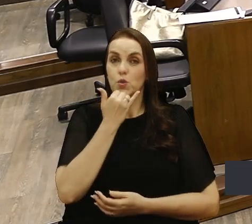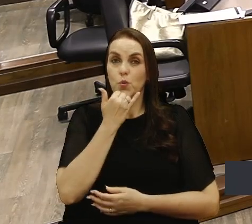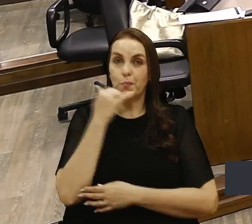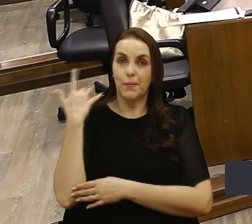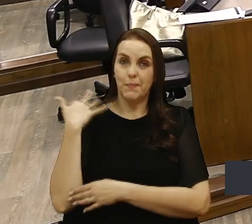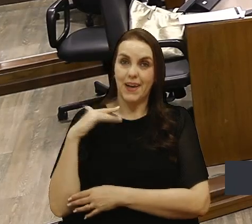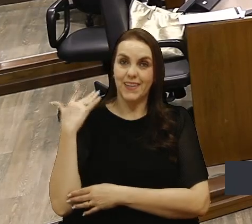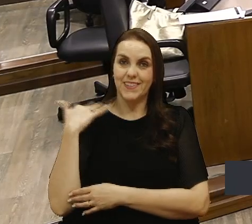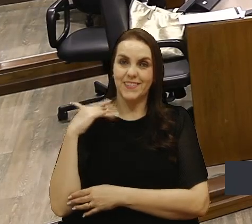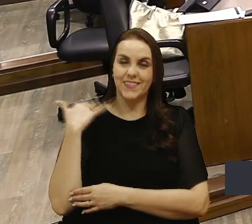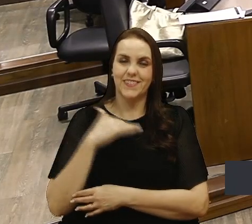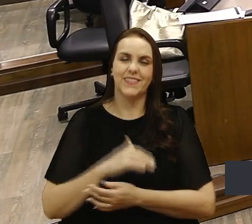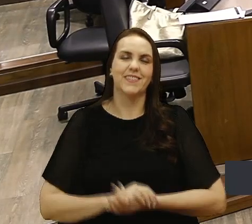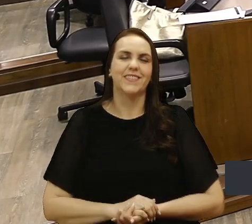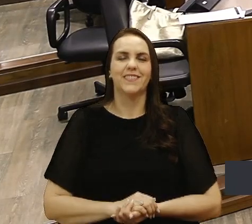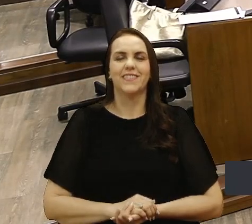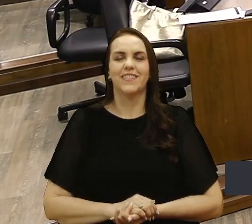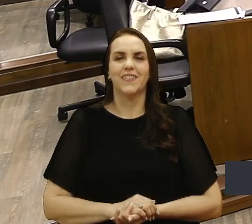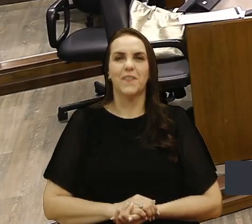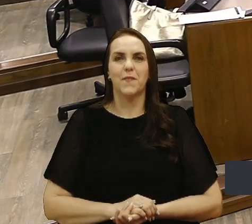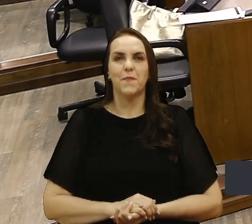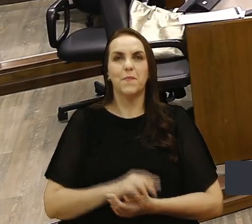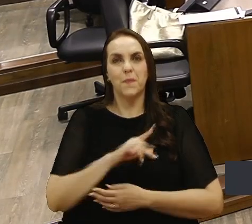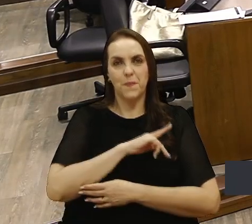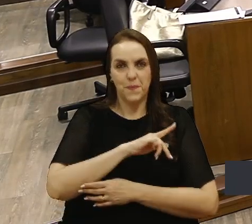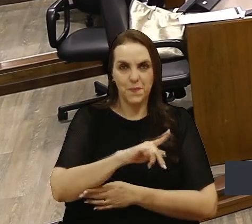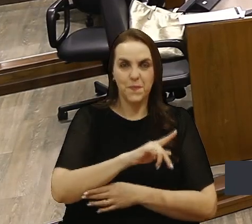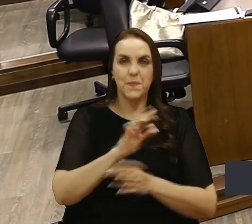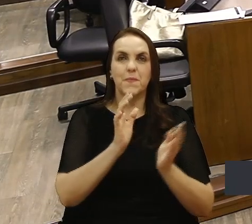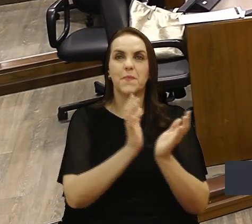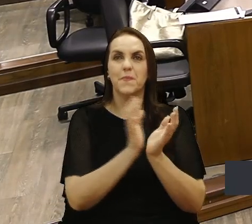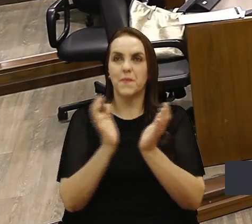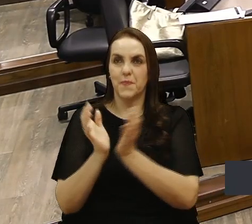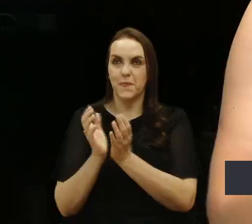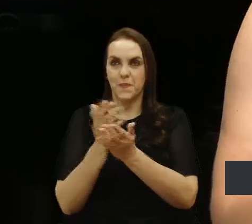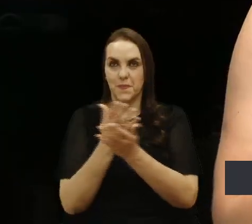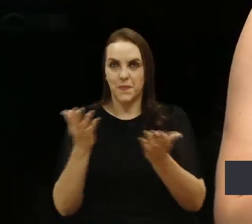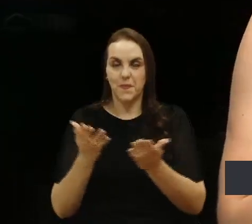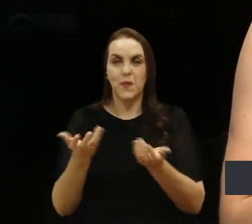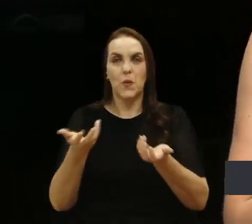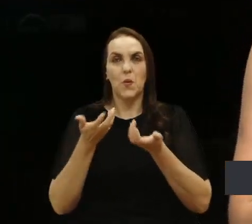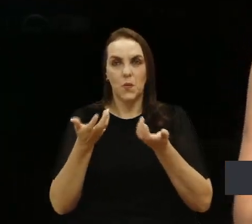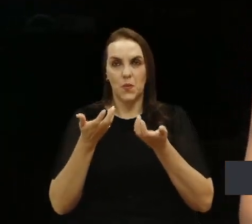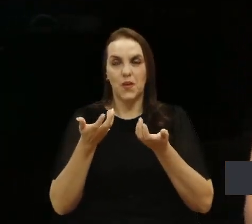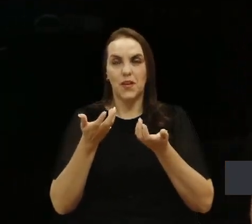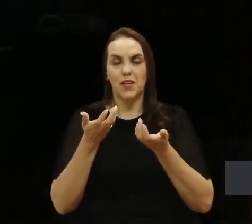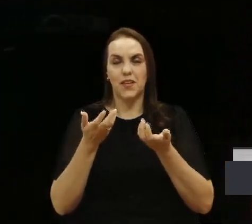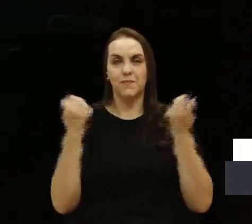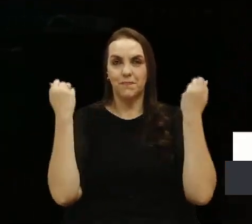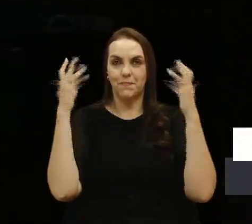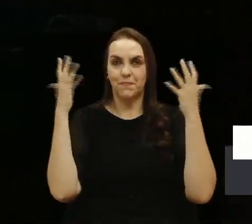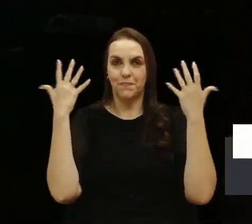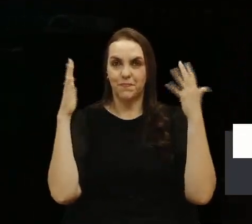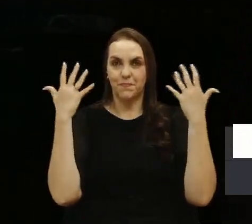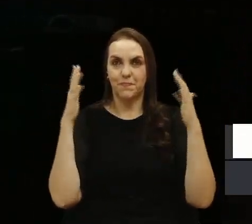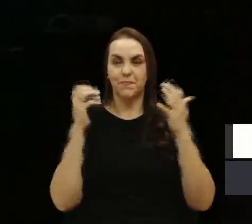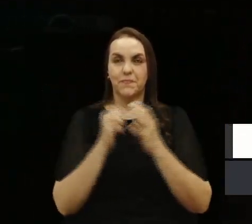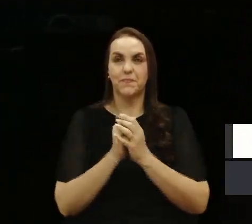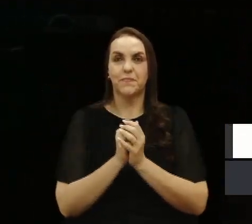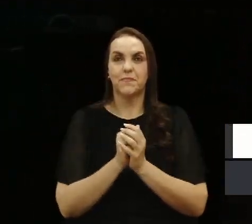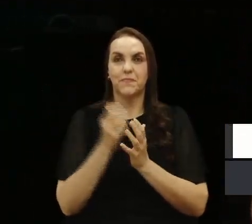Senhor presidente, nobres colegas, as pessoas que nos acompanham daqui de casa, eu queria primeiramente fazer um voto de congratulações para a nossa